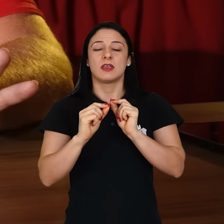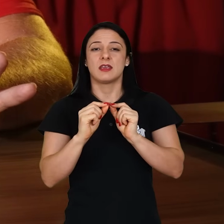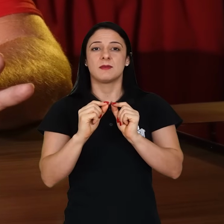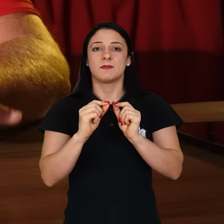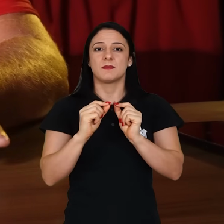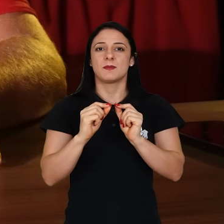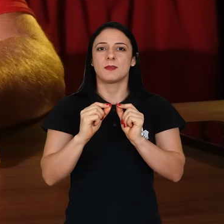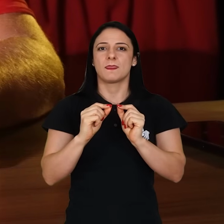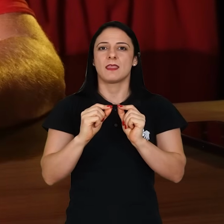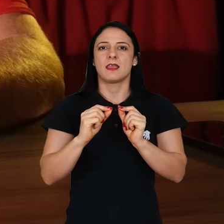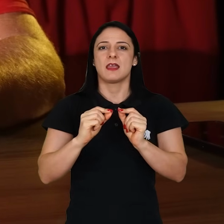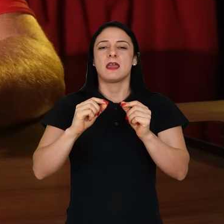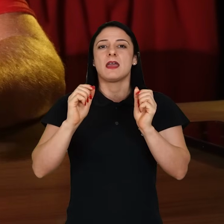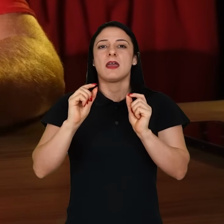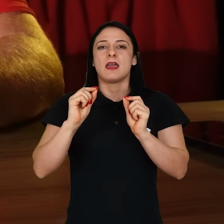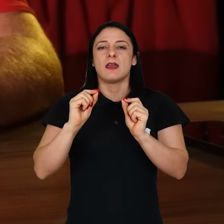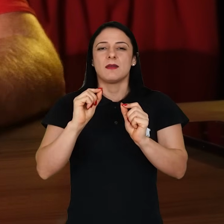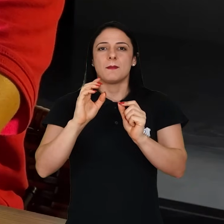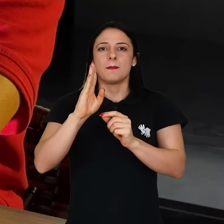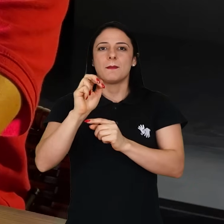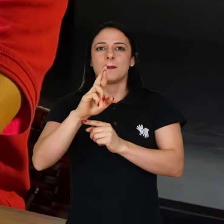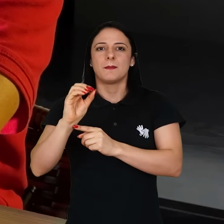balo. Balo é lançar.